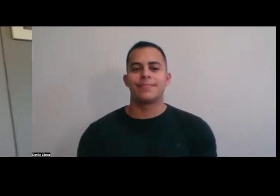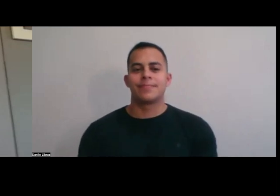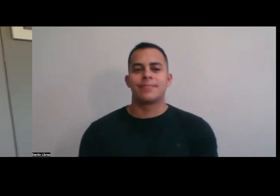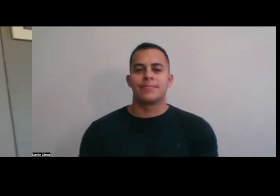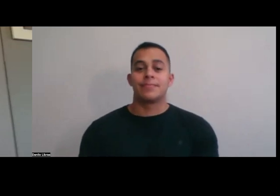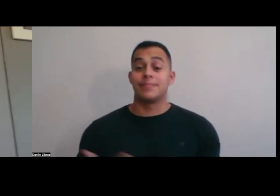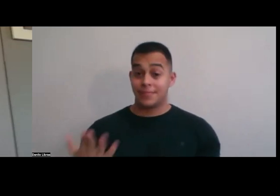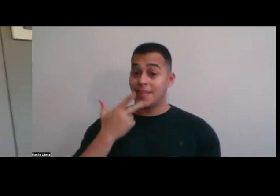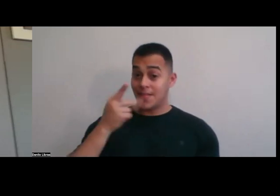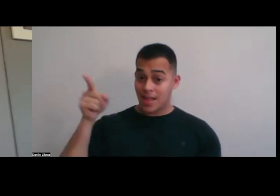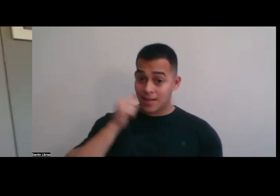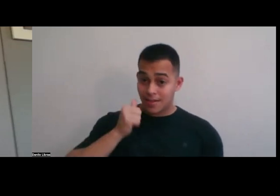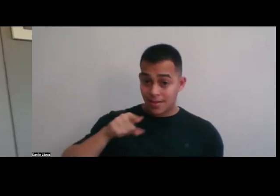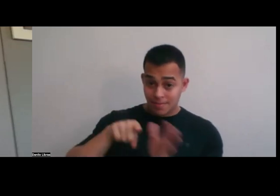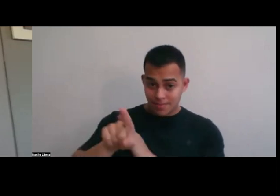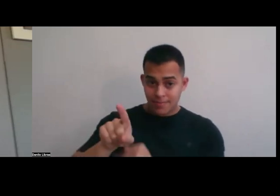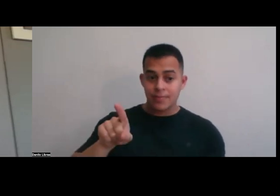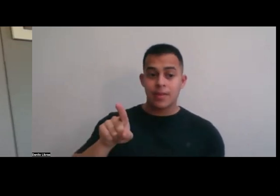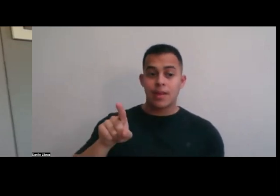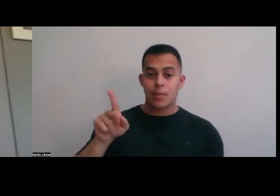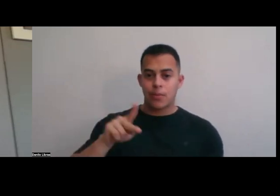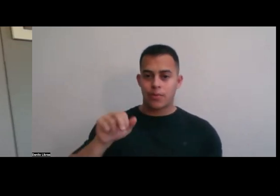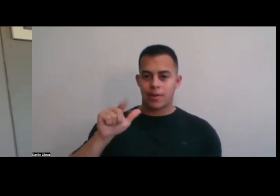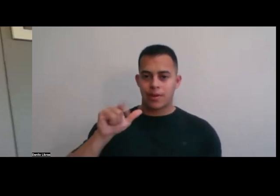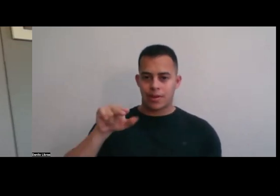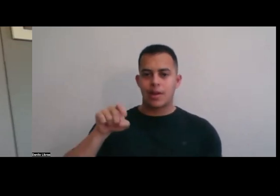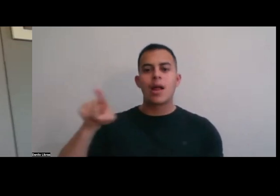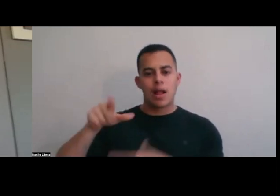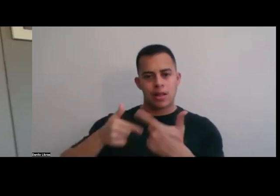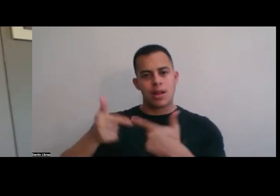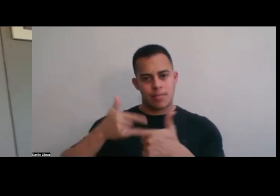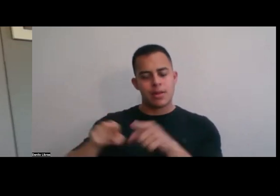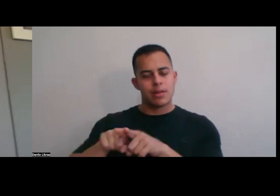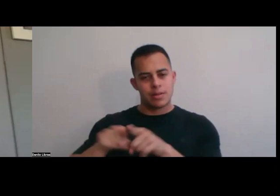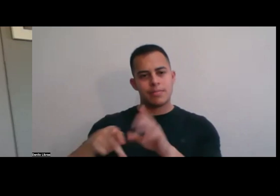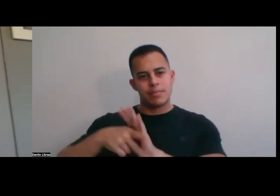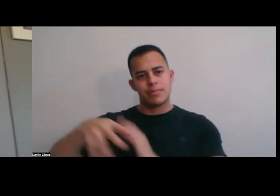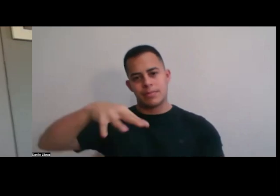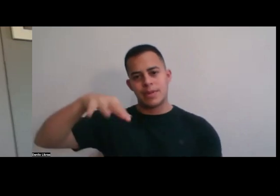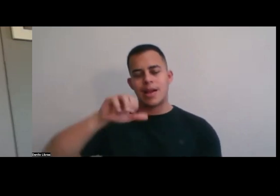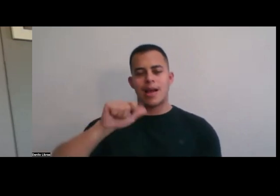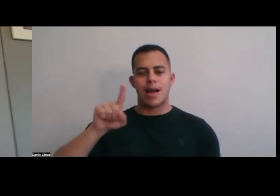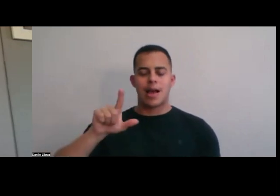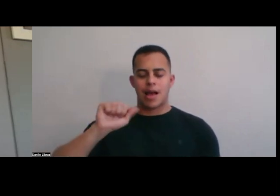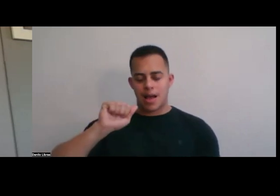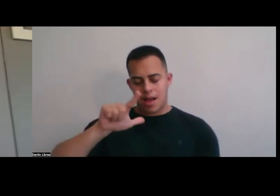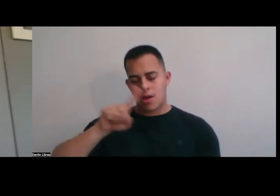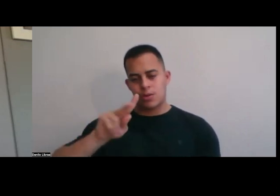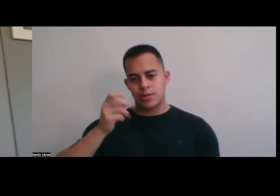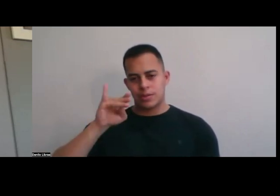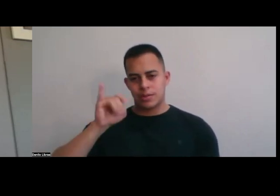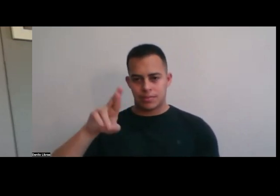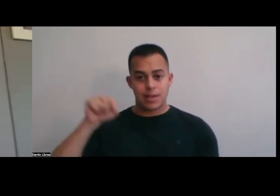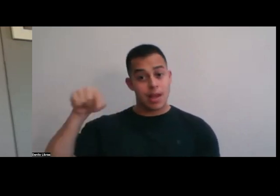fez a pergunta, Cris, é a professora Aline, ela trabalha com Alzheimer também, Ah, que ela legal. é ali aqui da